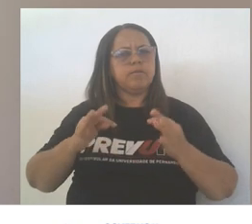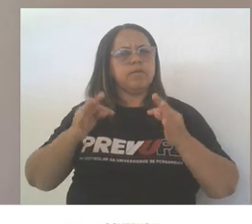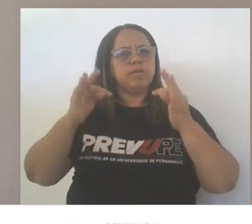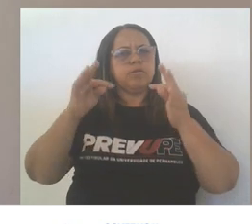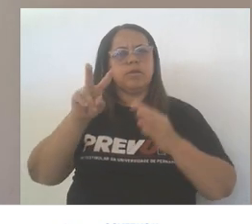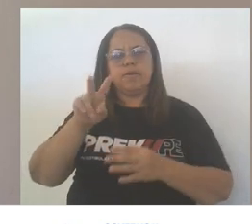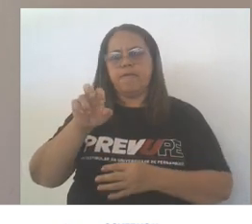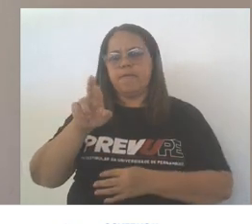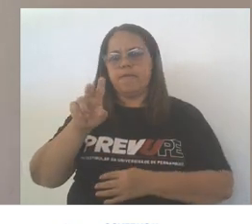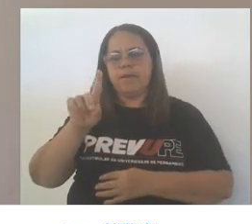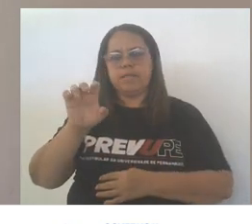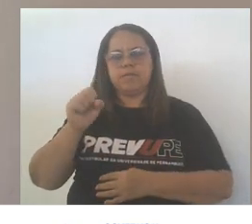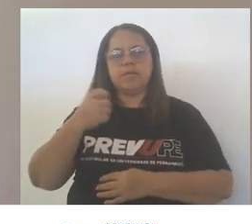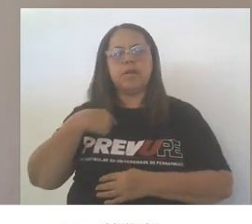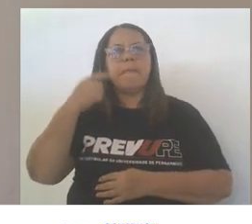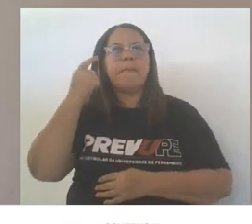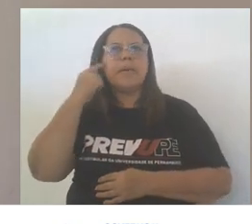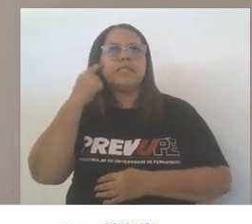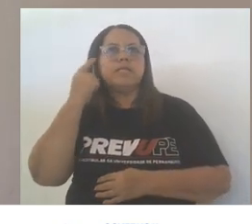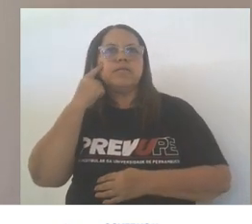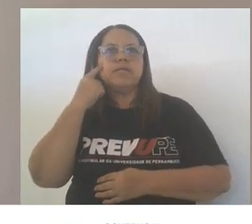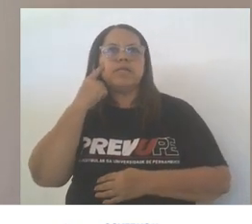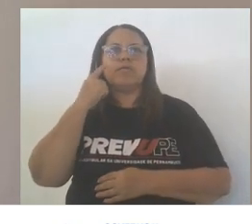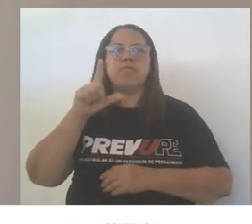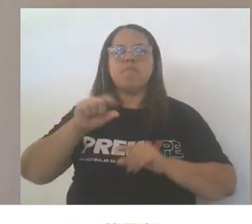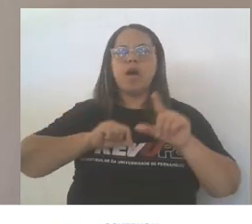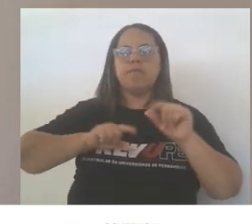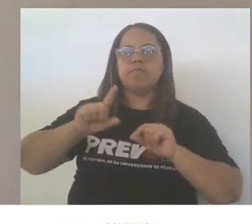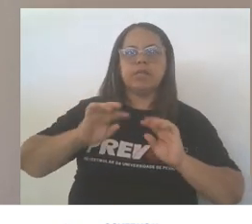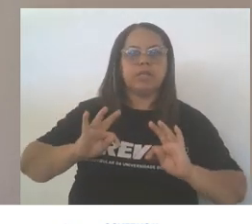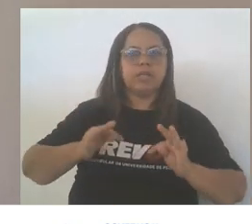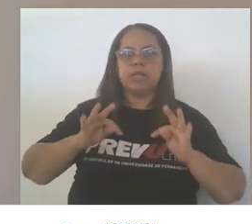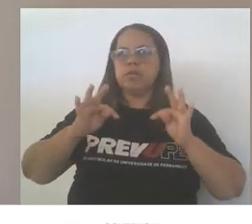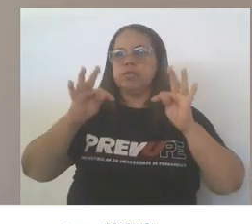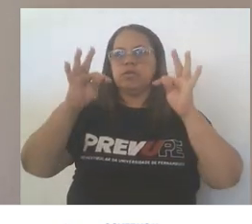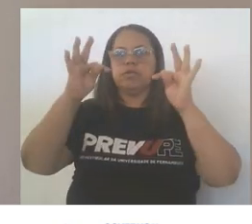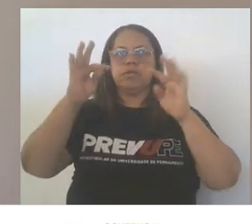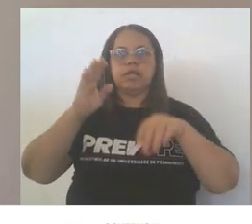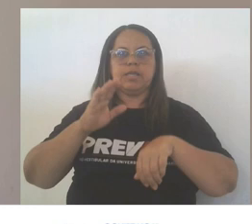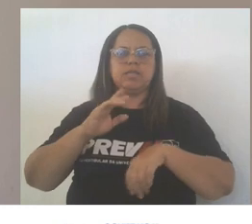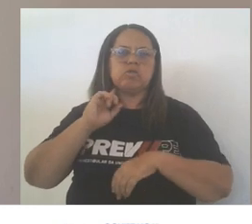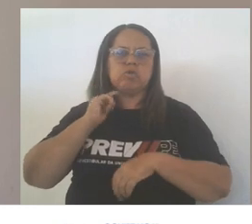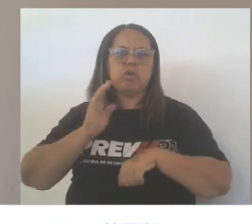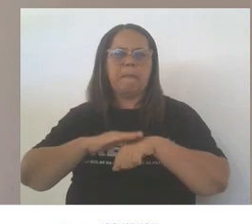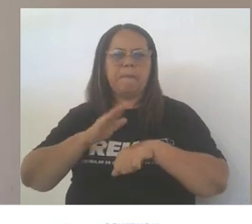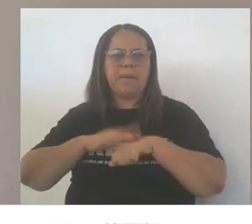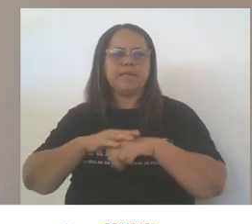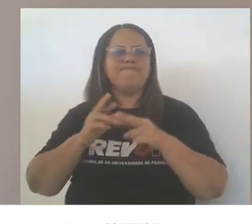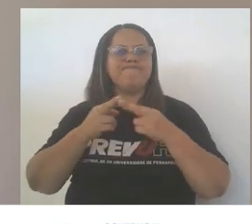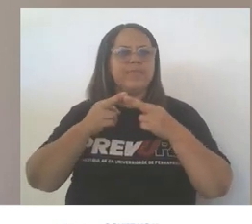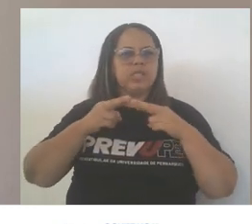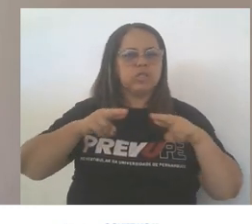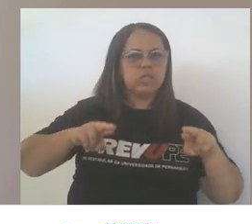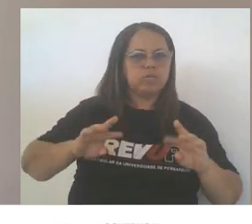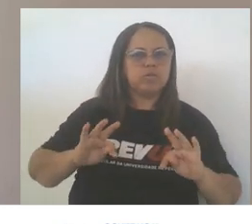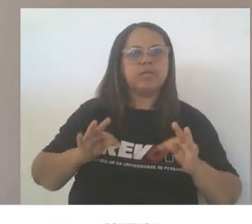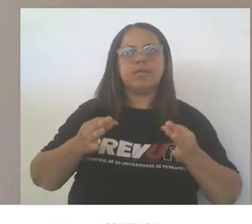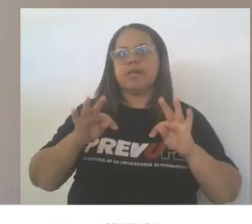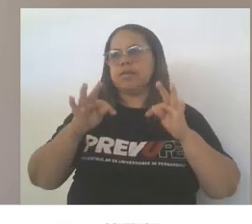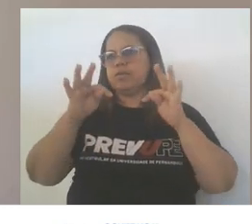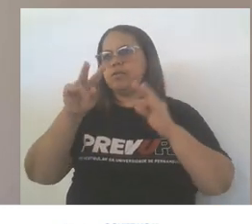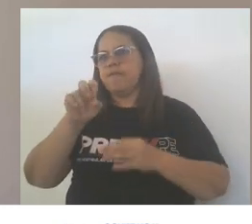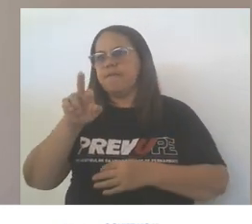vêm sendo desenvolvidas como alternativas às tecnologias mais poluidoras. Soluções e tecnologias